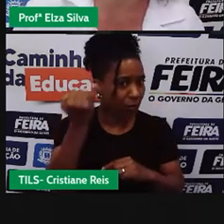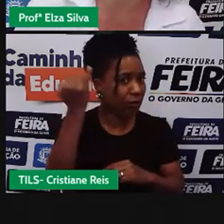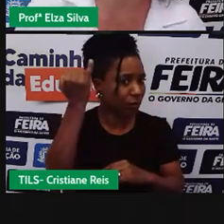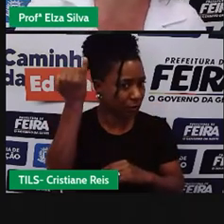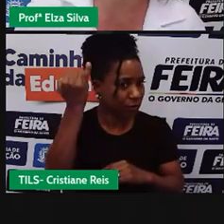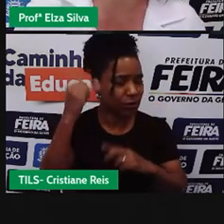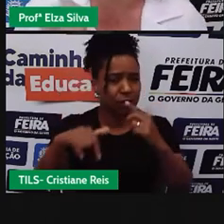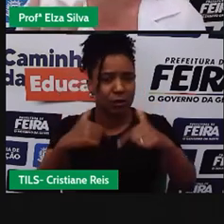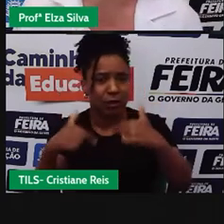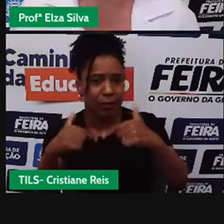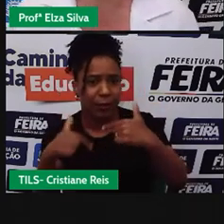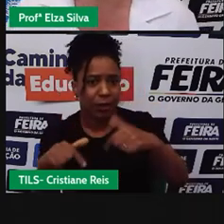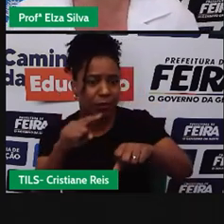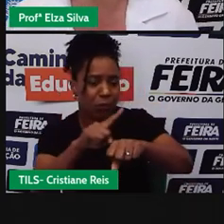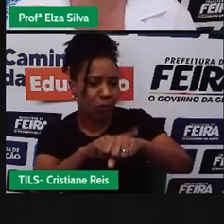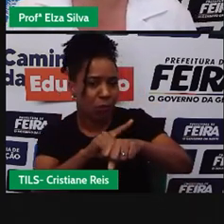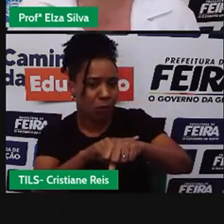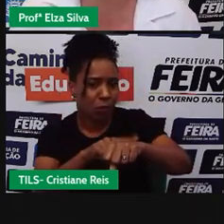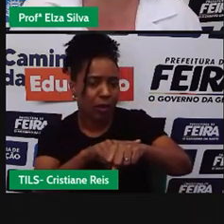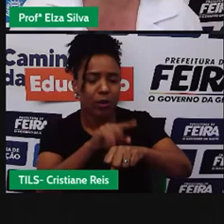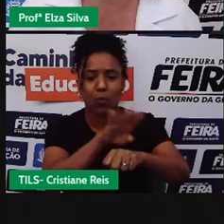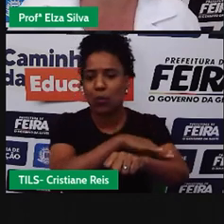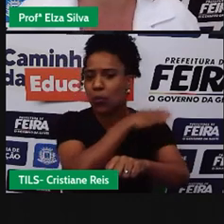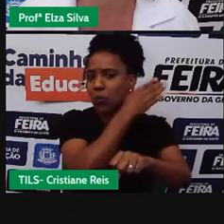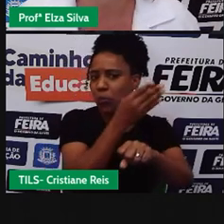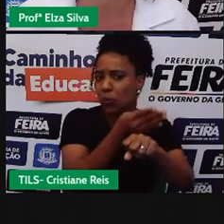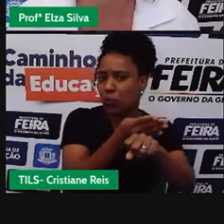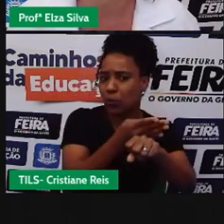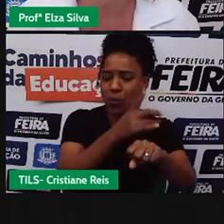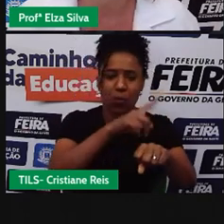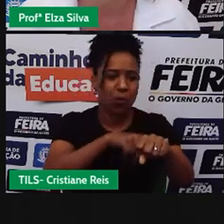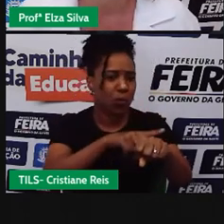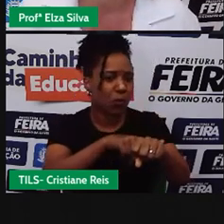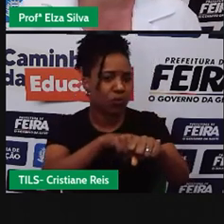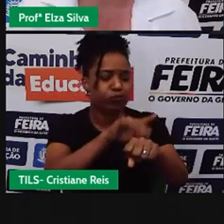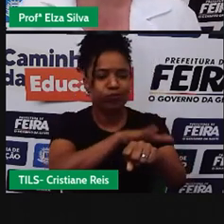que a pessoa saiba se ela pode ou não se candidatar àquela vaga.